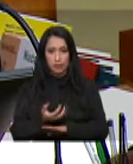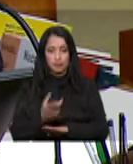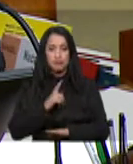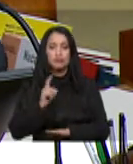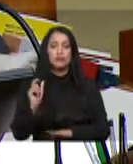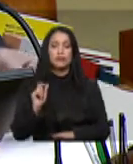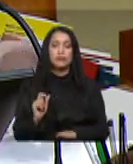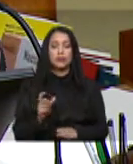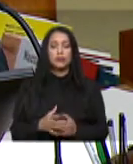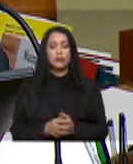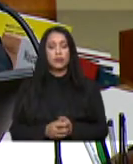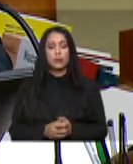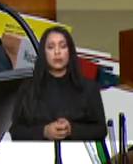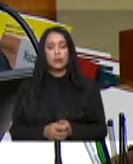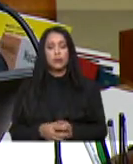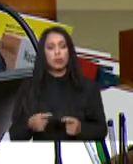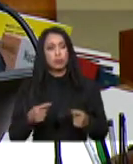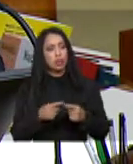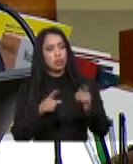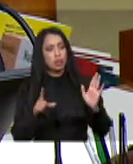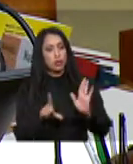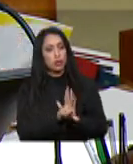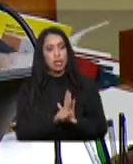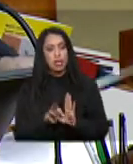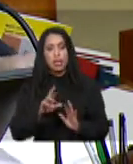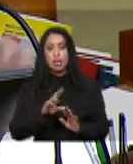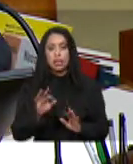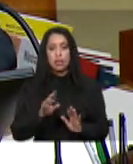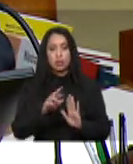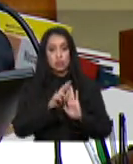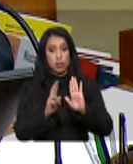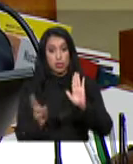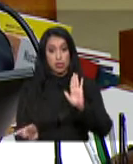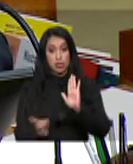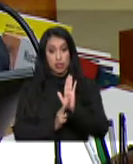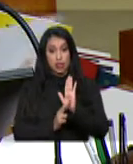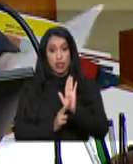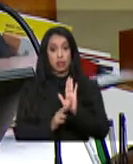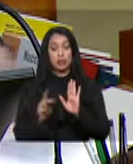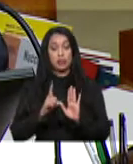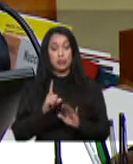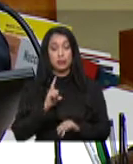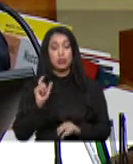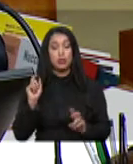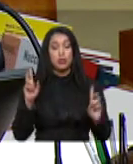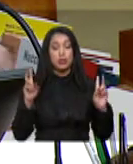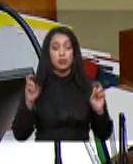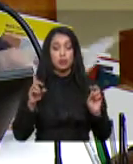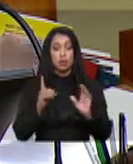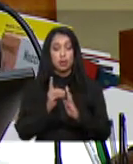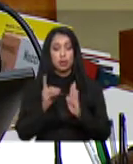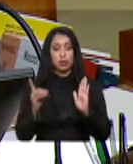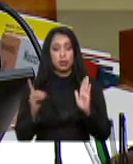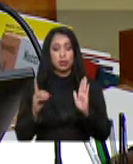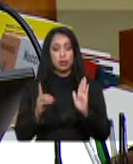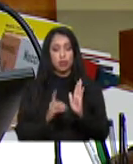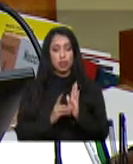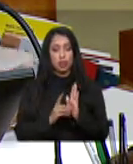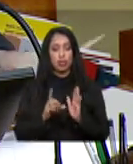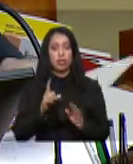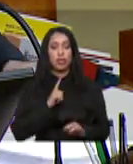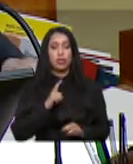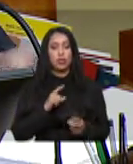uma previsão legal, não apenas regulamentar, a respeito do decreto. O segundo